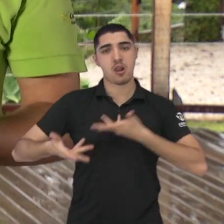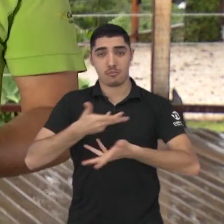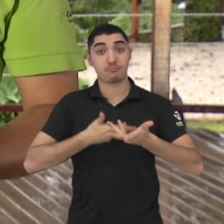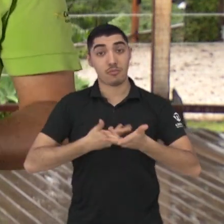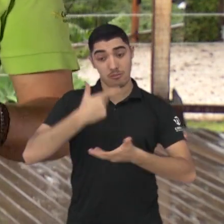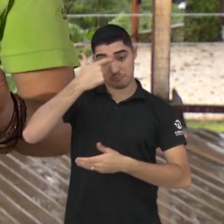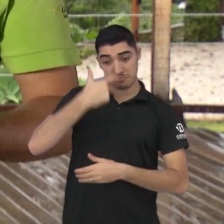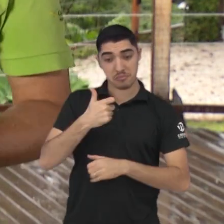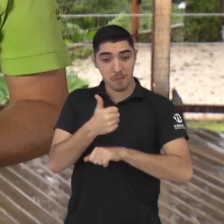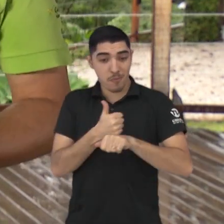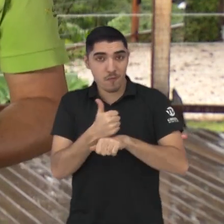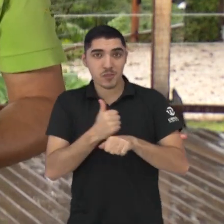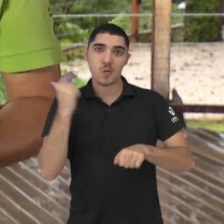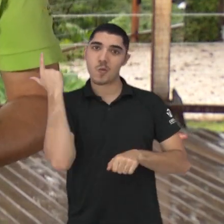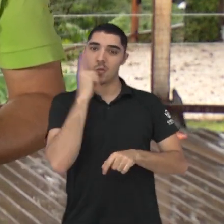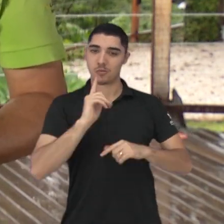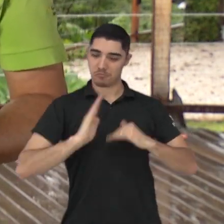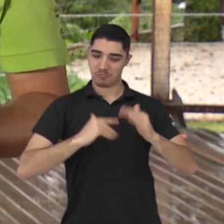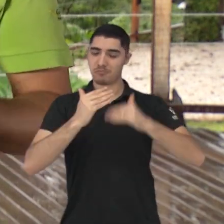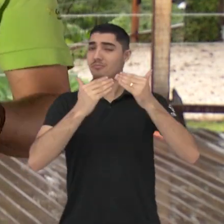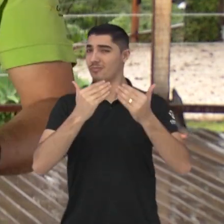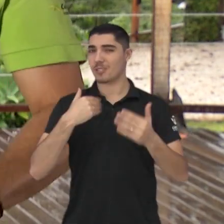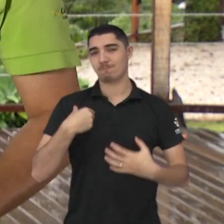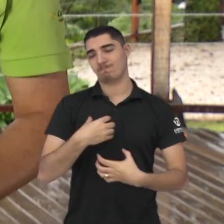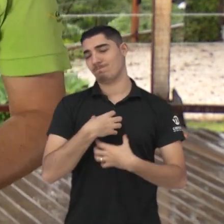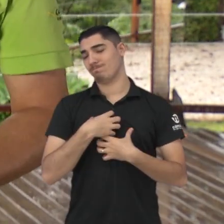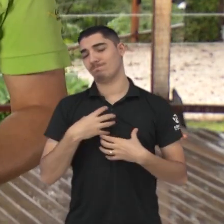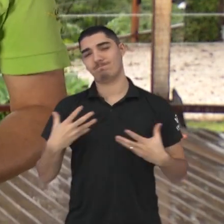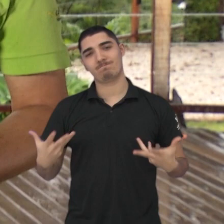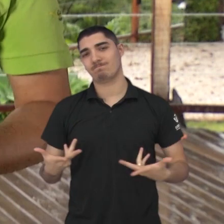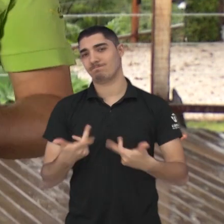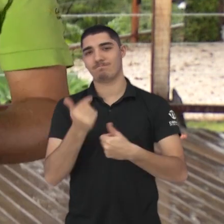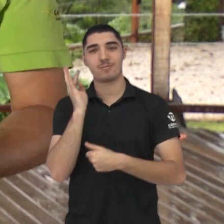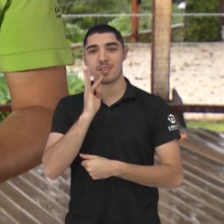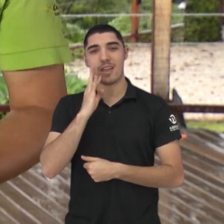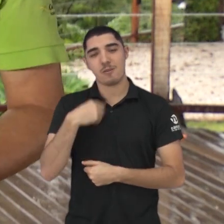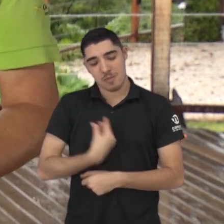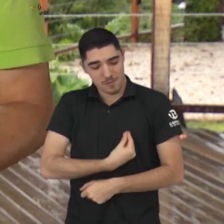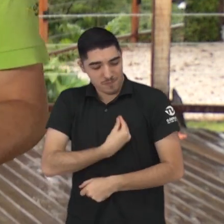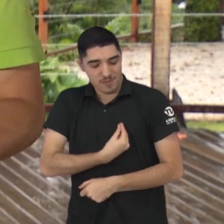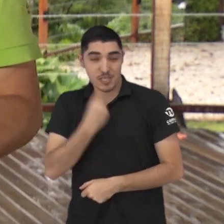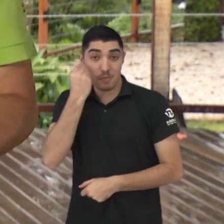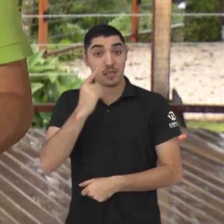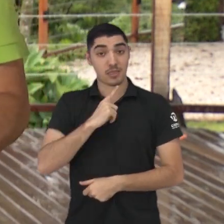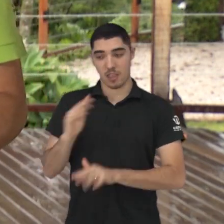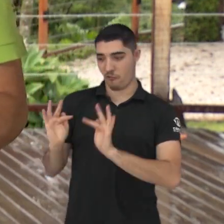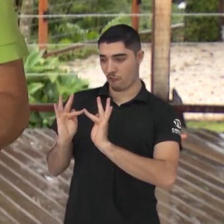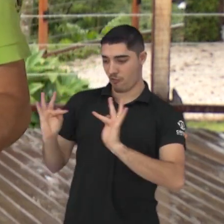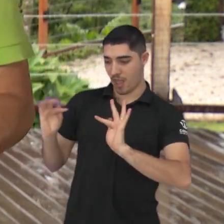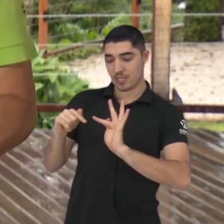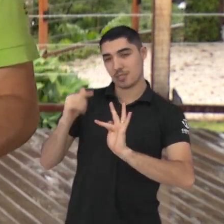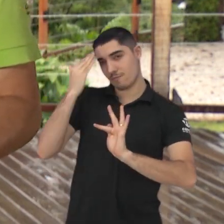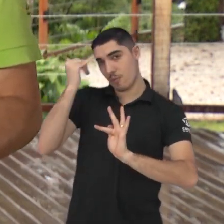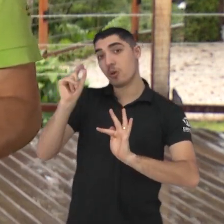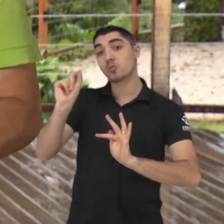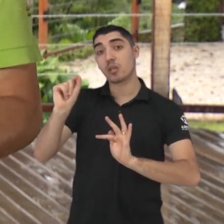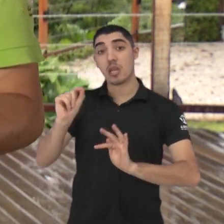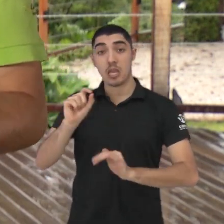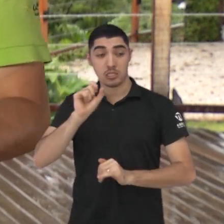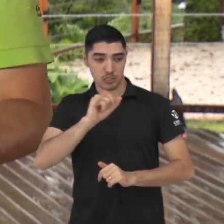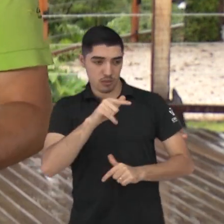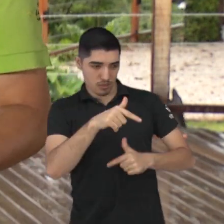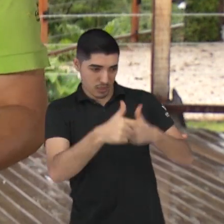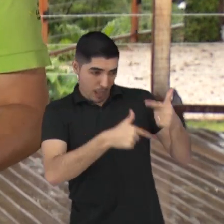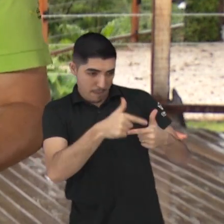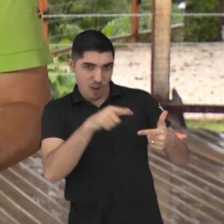é, pelo profissional que a gente é, e é muito legal, cara, vivenciar isso aí. Tem uma frase que diz que quem ama o